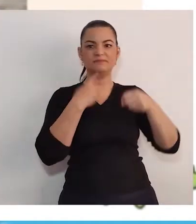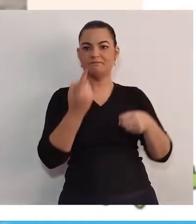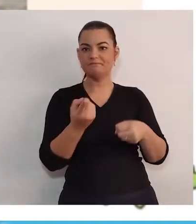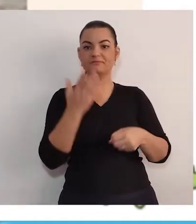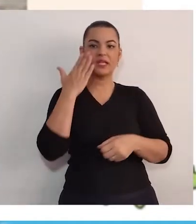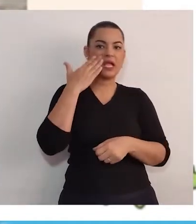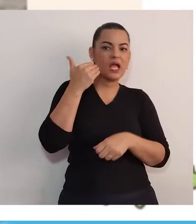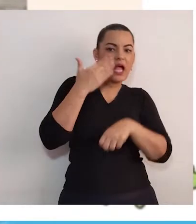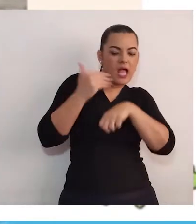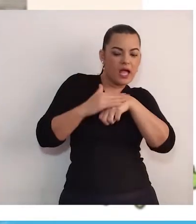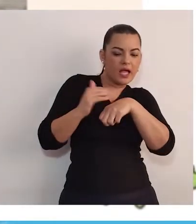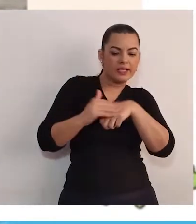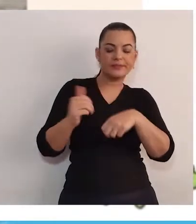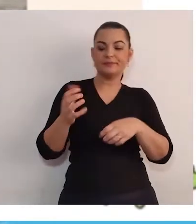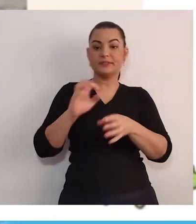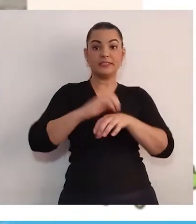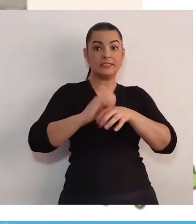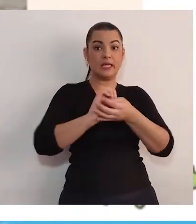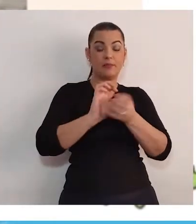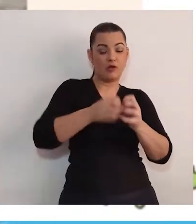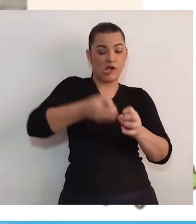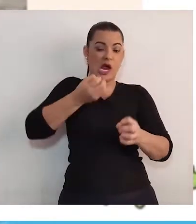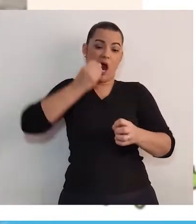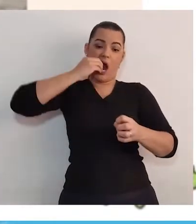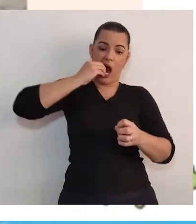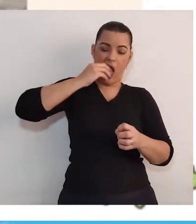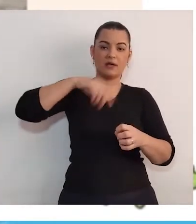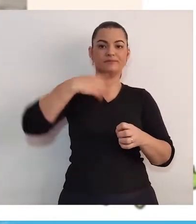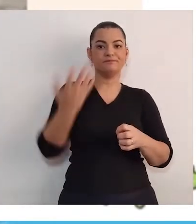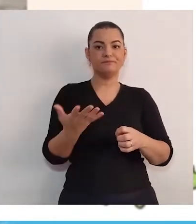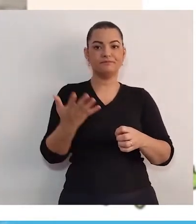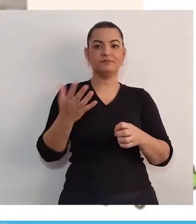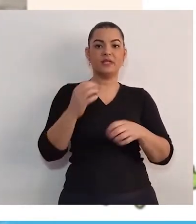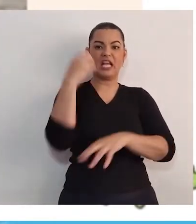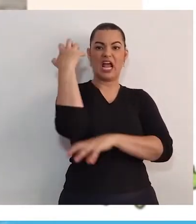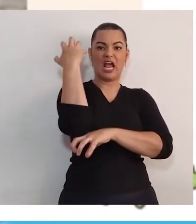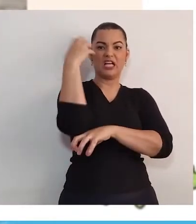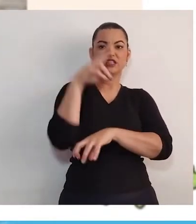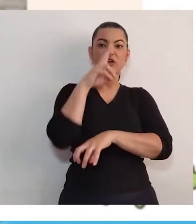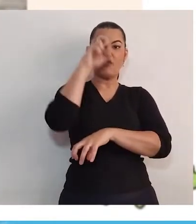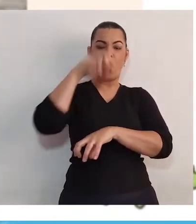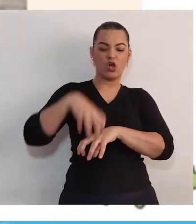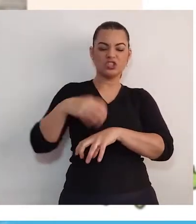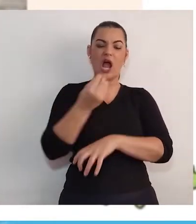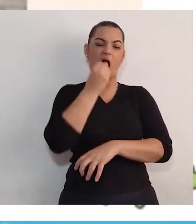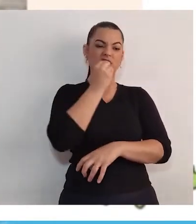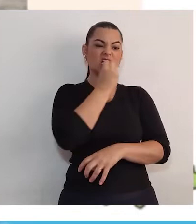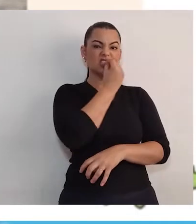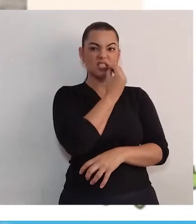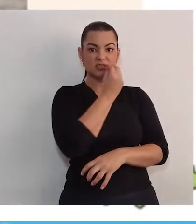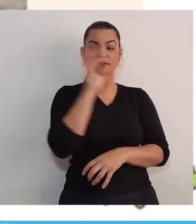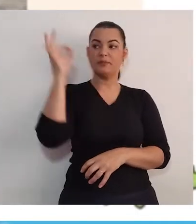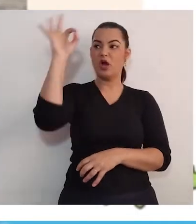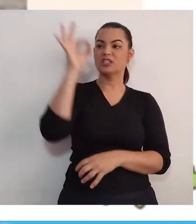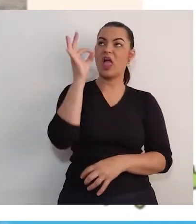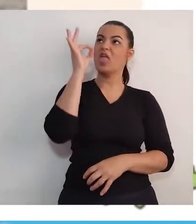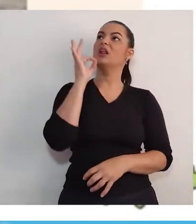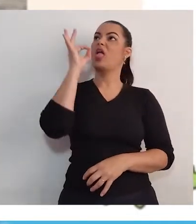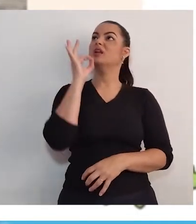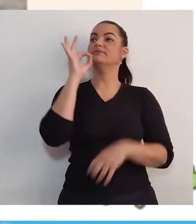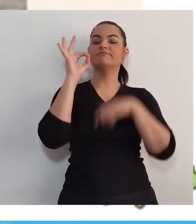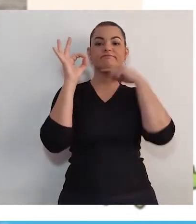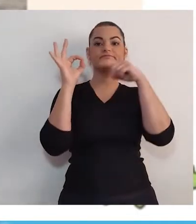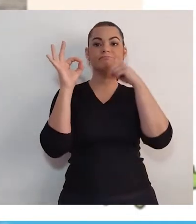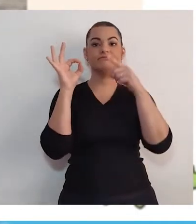carinho, cobria o dente com sabão, mastigava a raiz forte, lambia a mosca e colocava as nozes